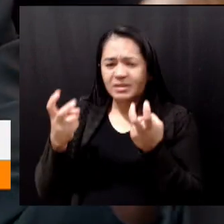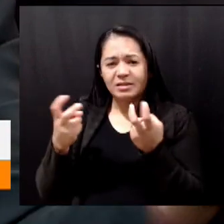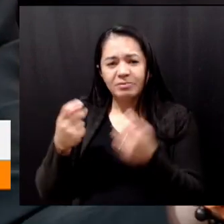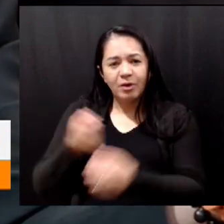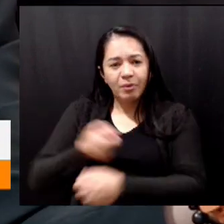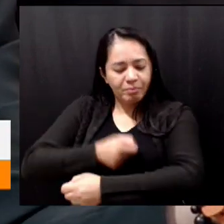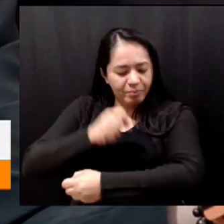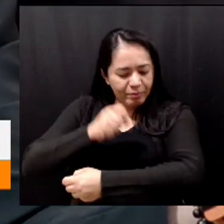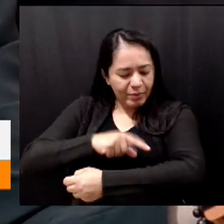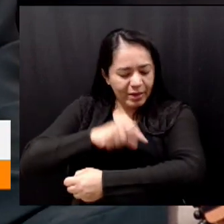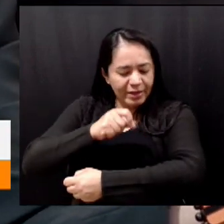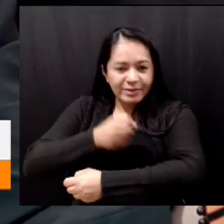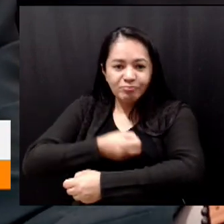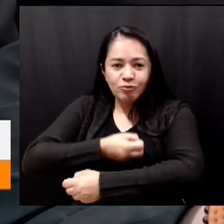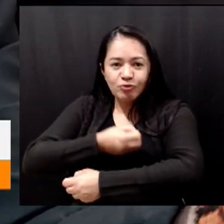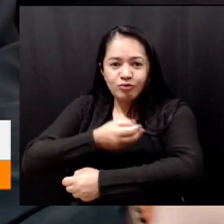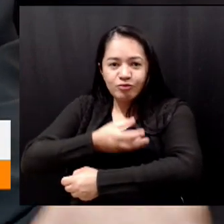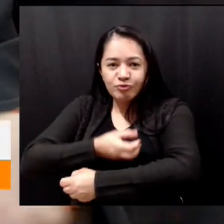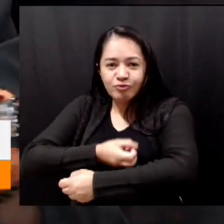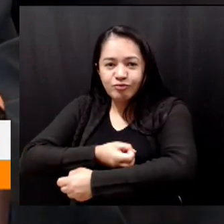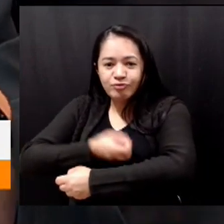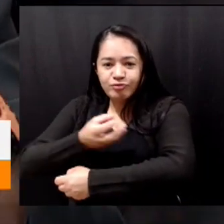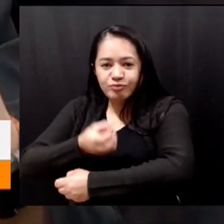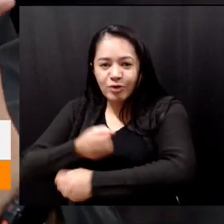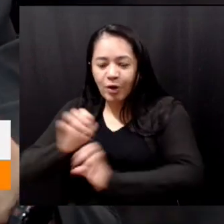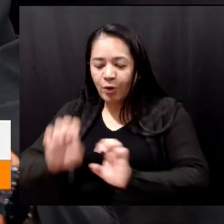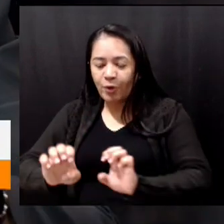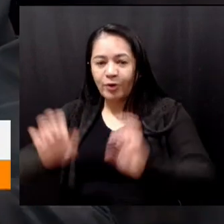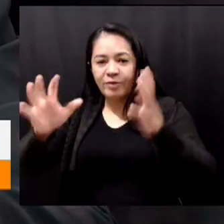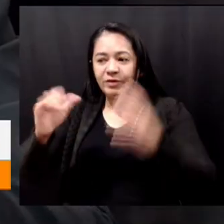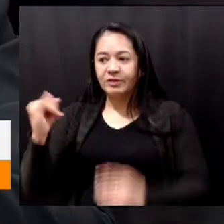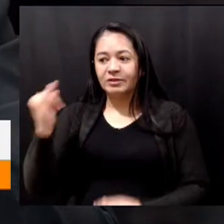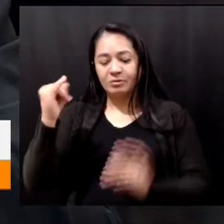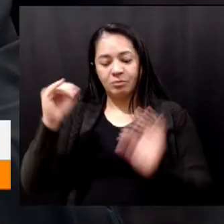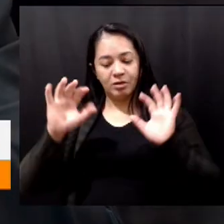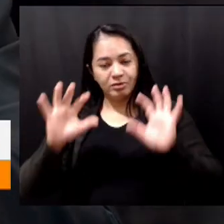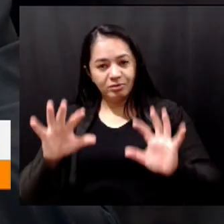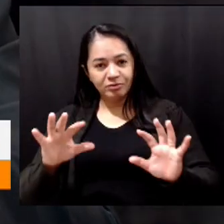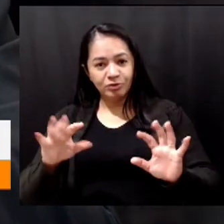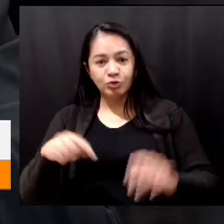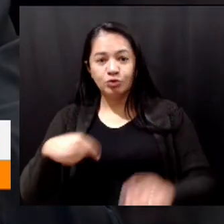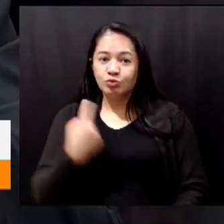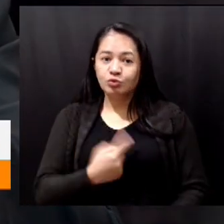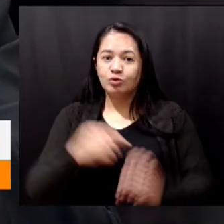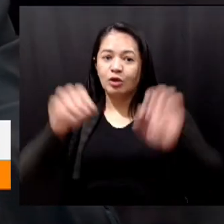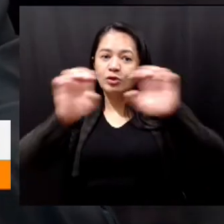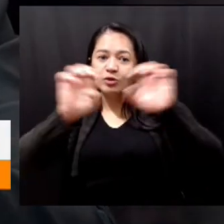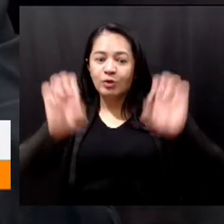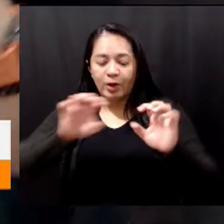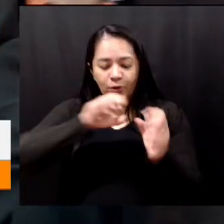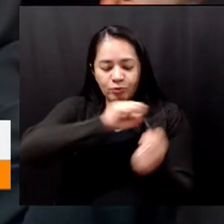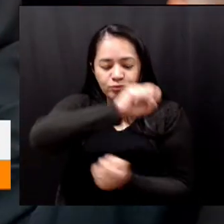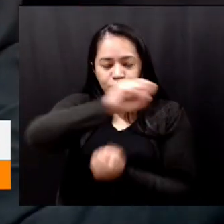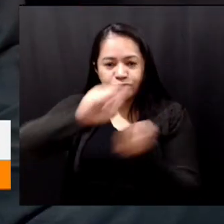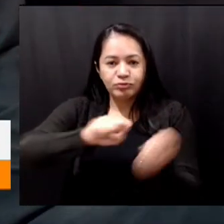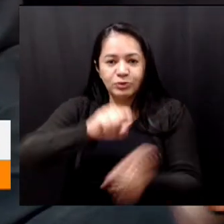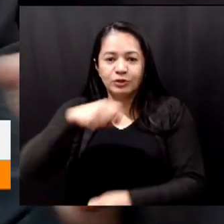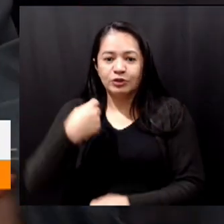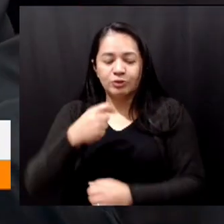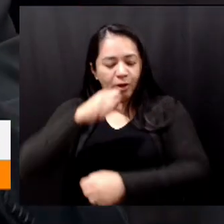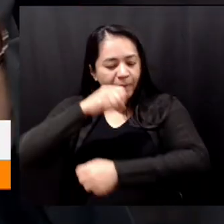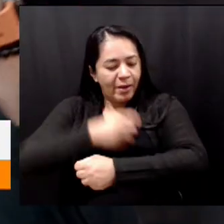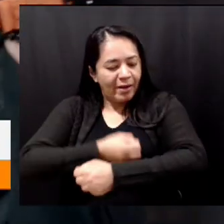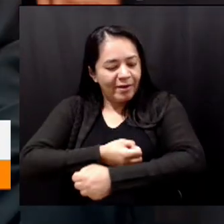com eventos importantes como esse, no nosso ecossistema a gente vai plantando essa sementinha e aí vira